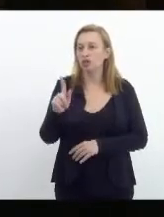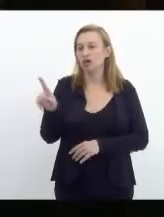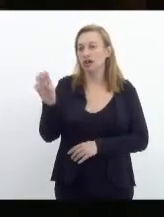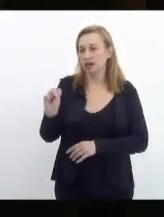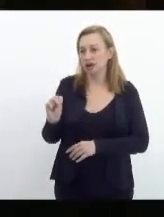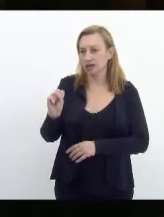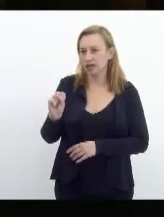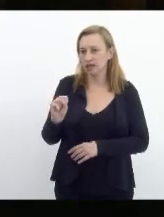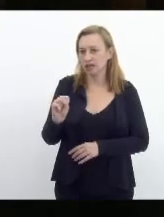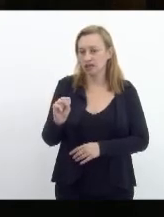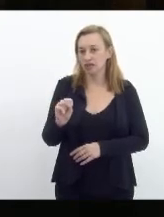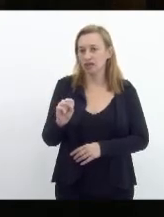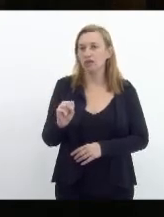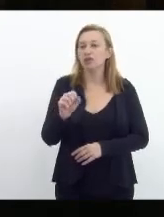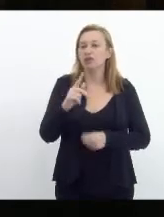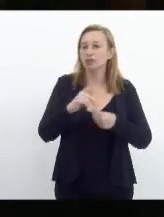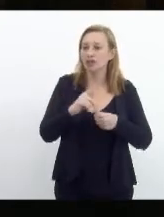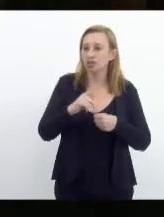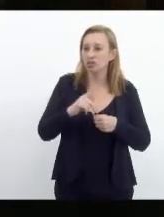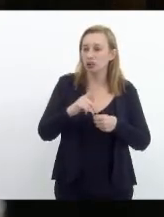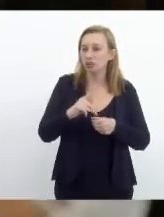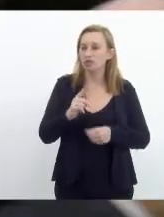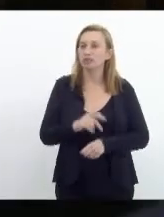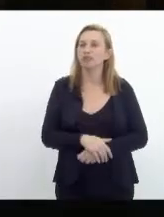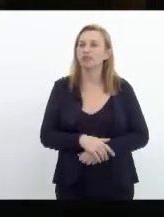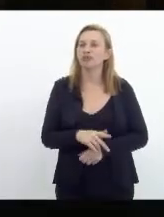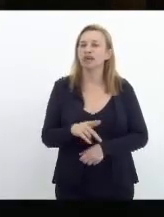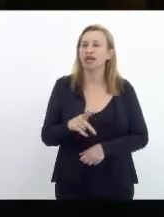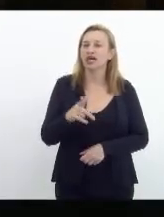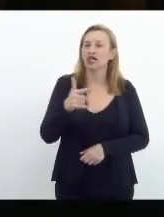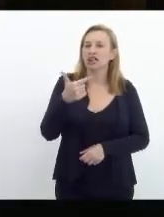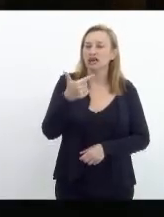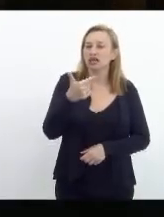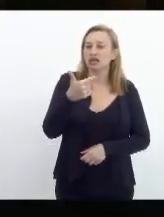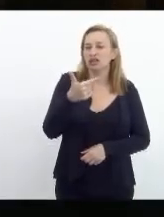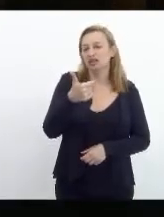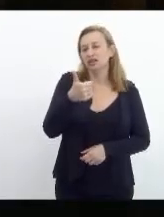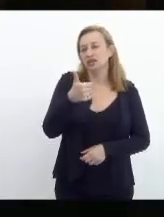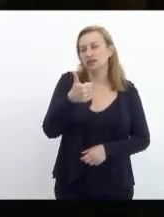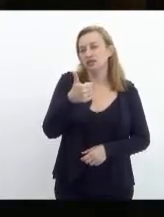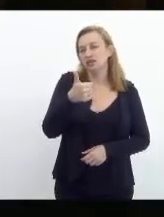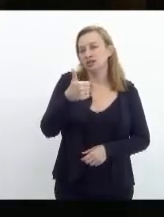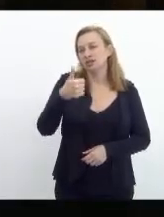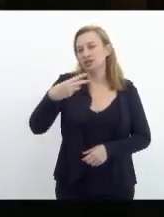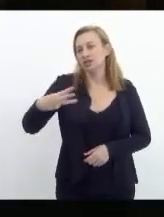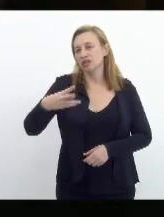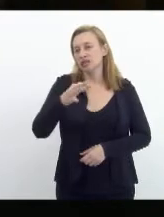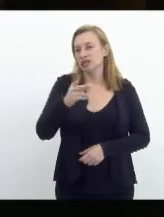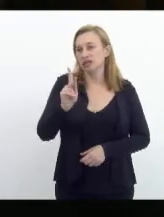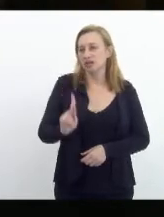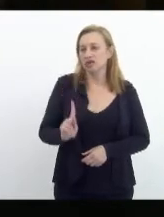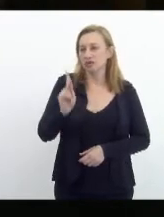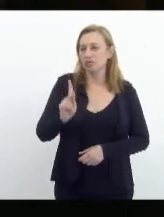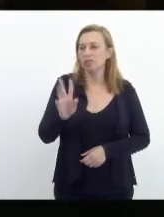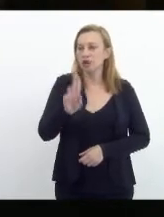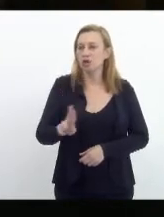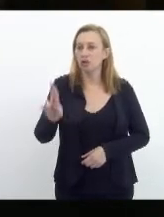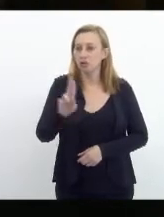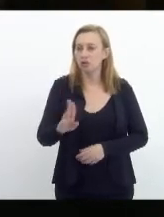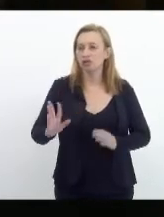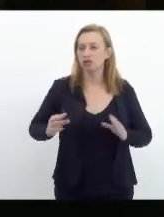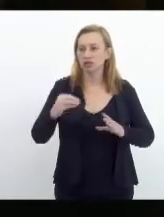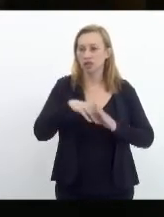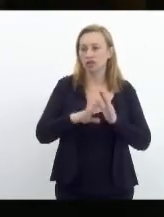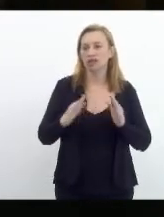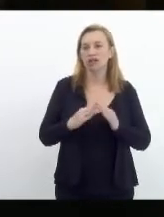gás, liquefeito de petróleo, de 13 quilos para uso doméstico no âmbito do Estado do Rio de Janeiro. O